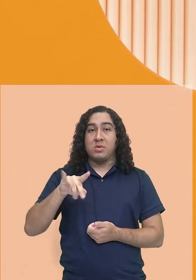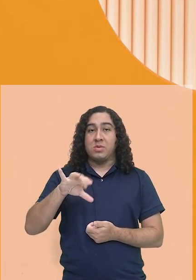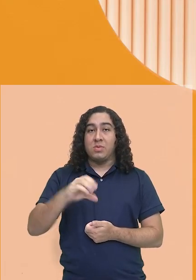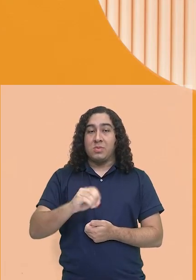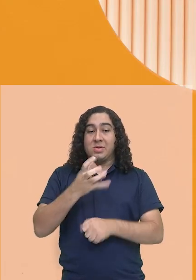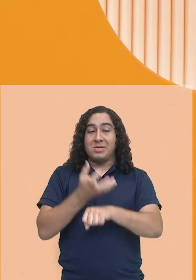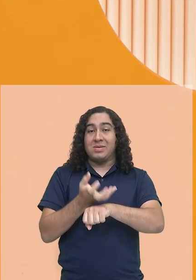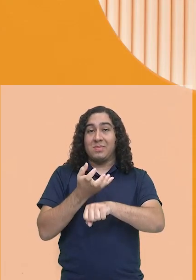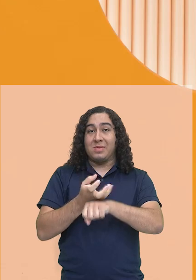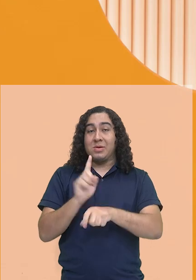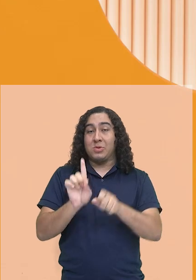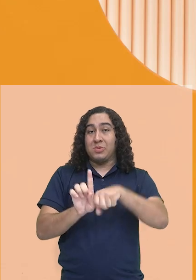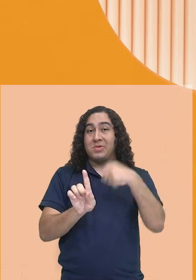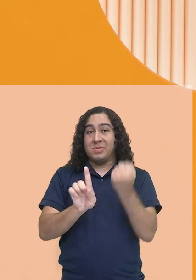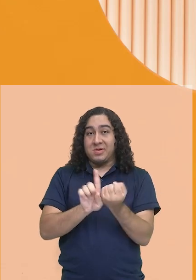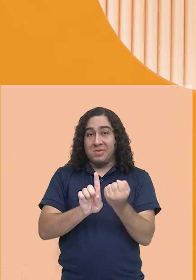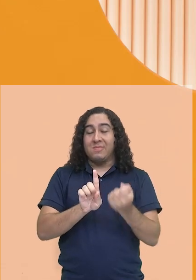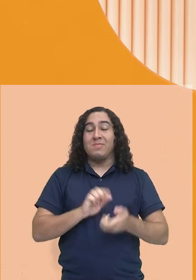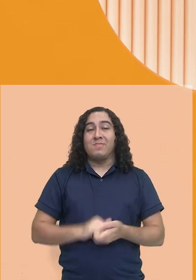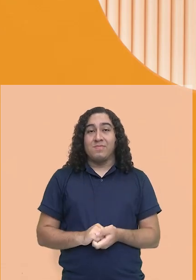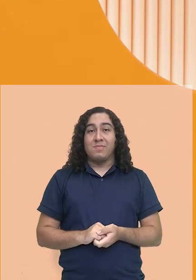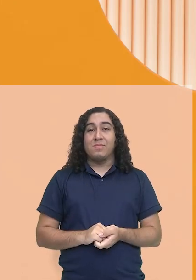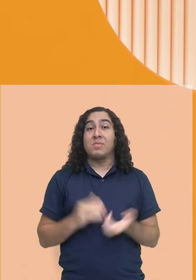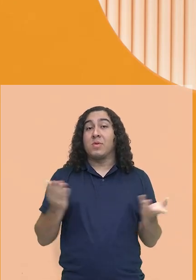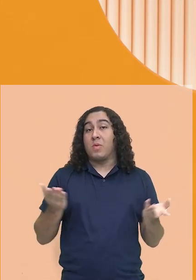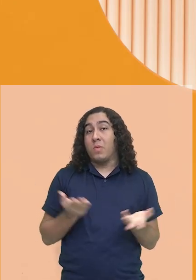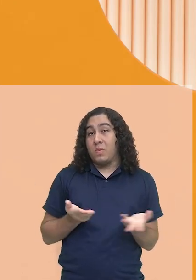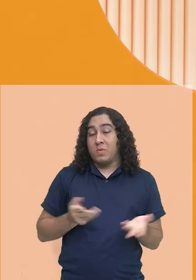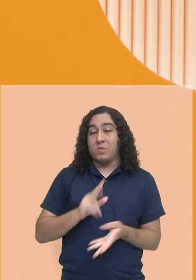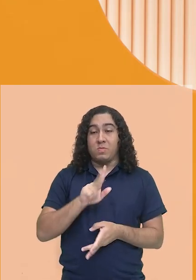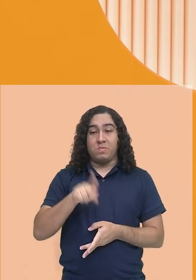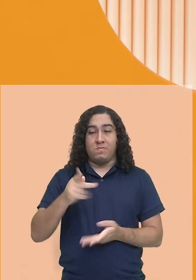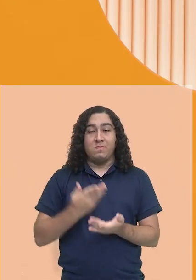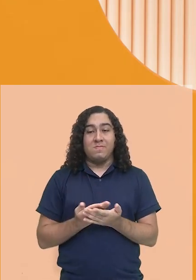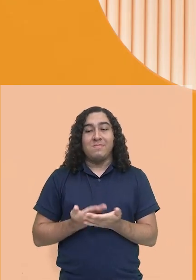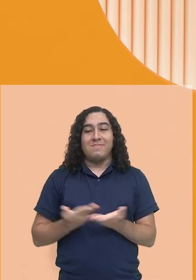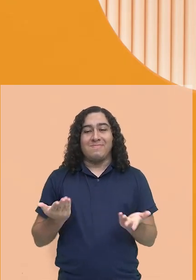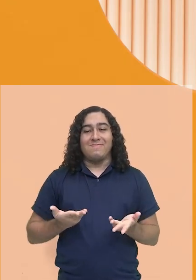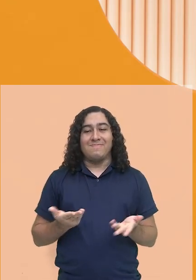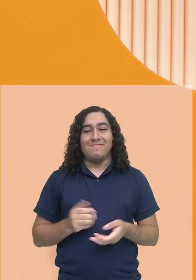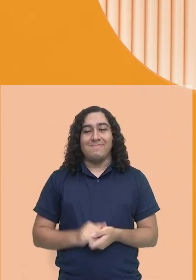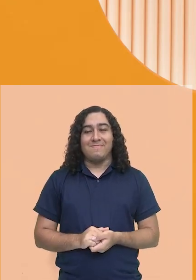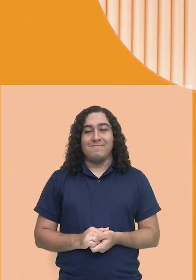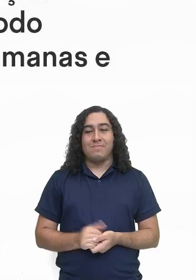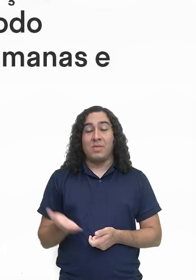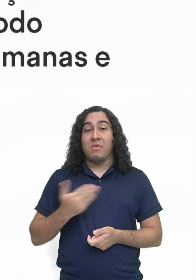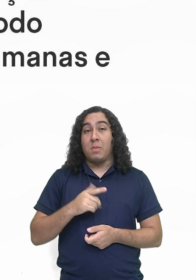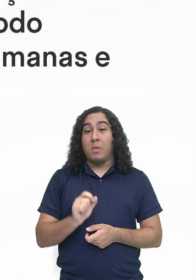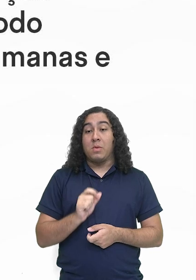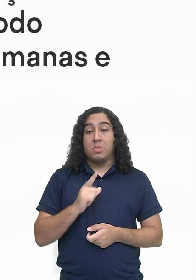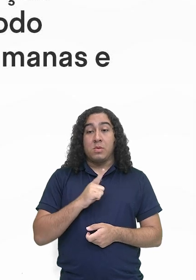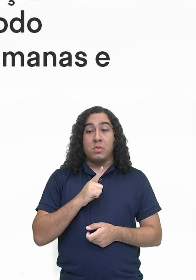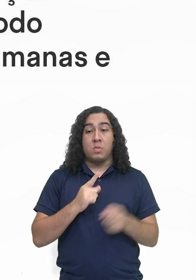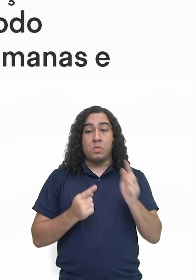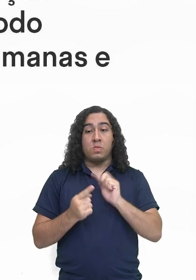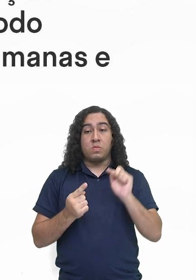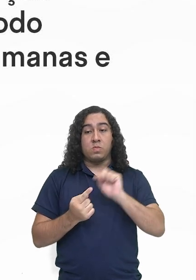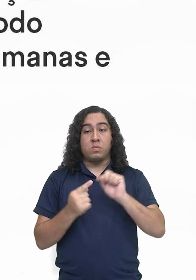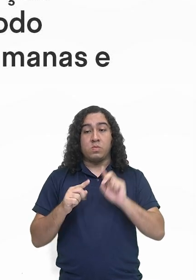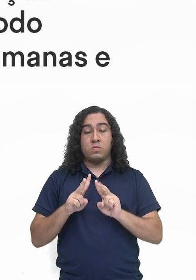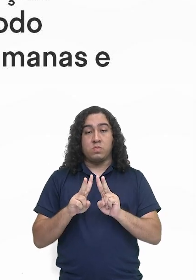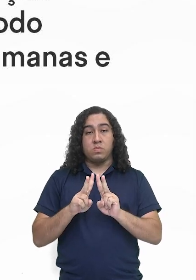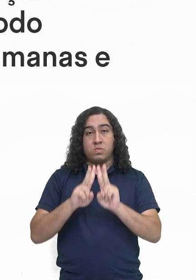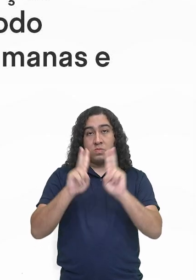do componente de Sociologia, que vou ficar com vocês aqui nesta aula. Agora, vamos então ver o nosso objeto de